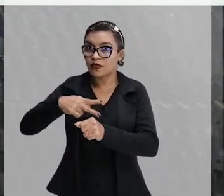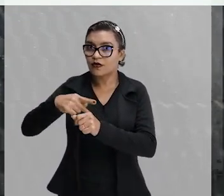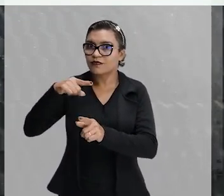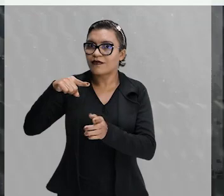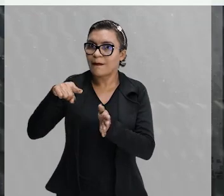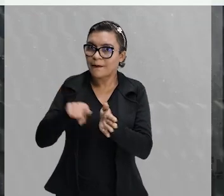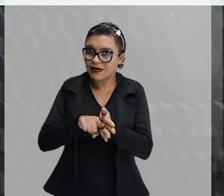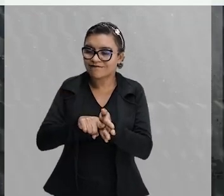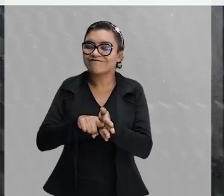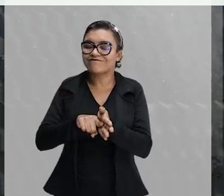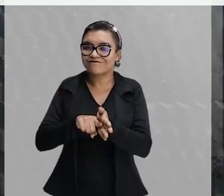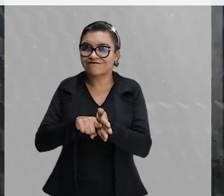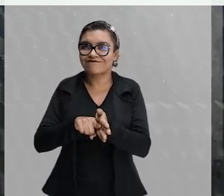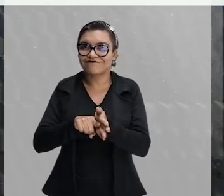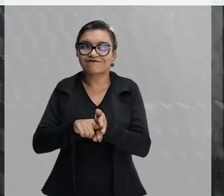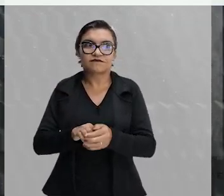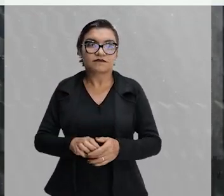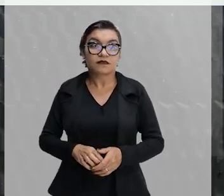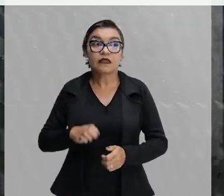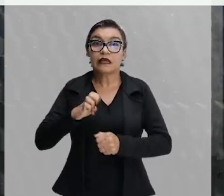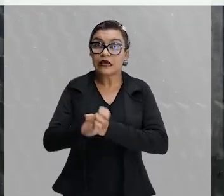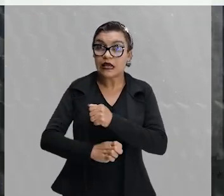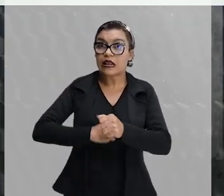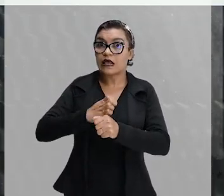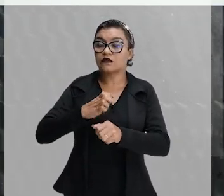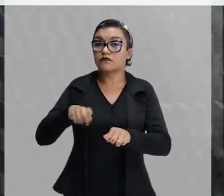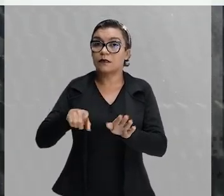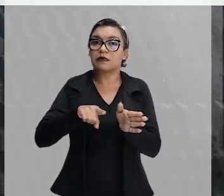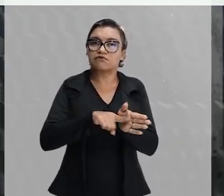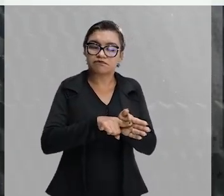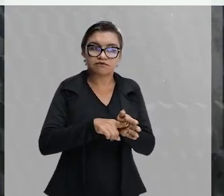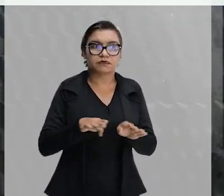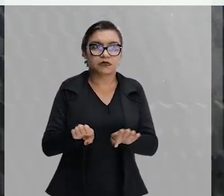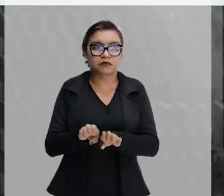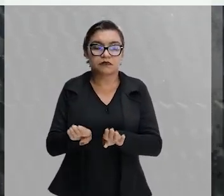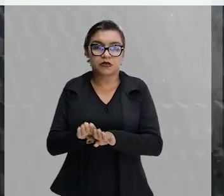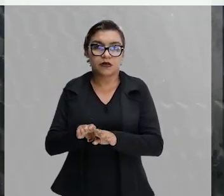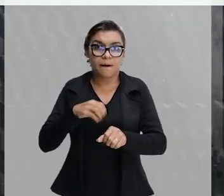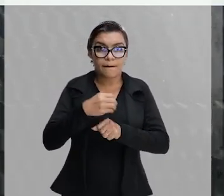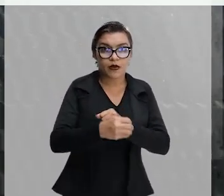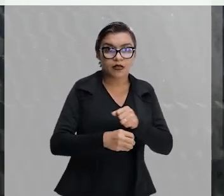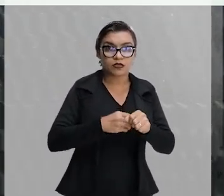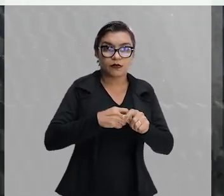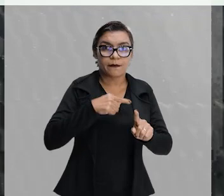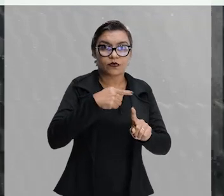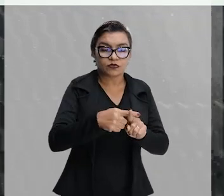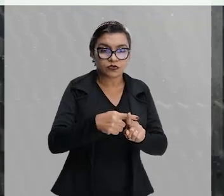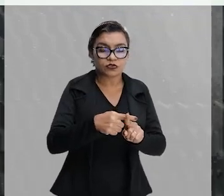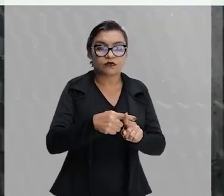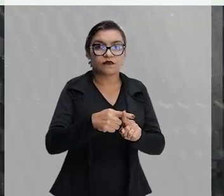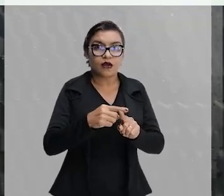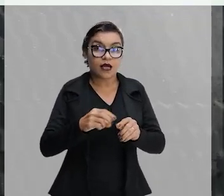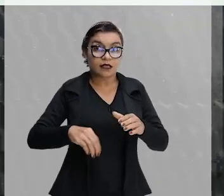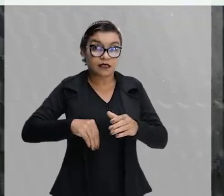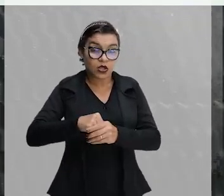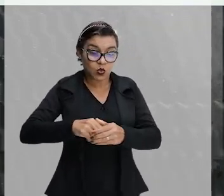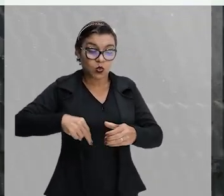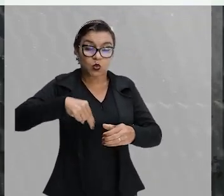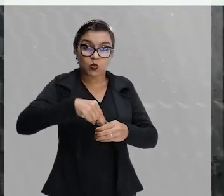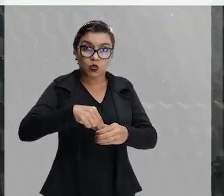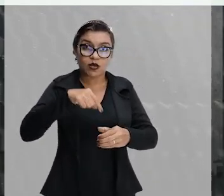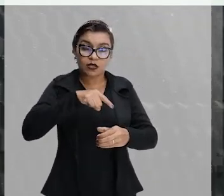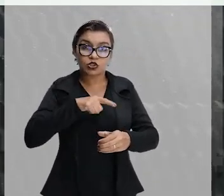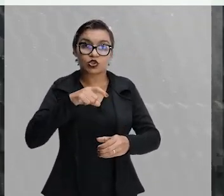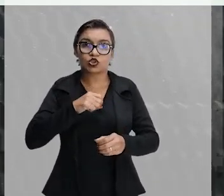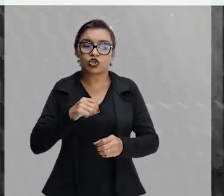negativas, bem como já está aqui, ok? Então, advento dessas partículas positivas aqui estarem no núcleo e existia